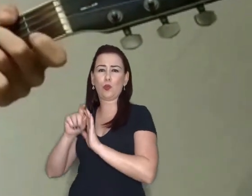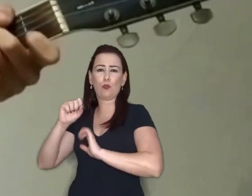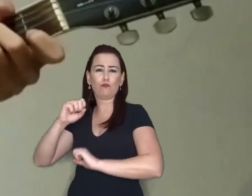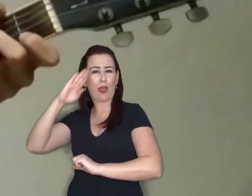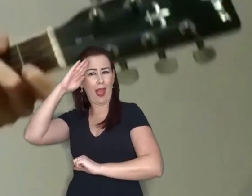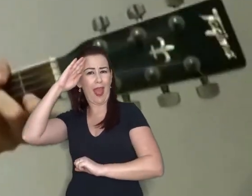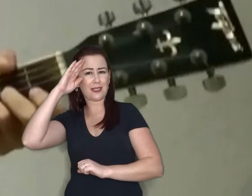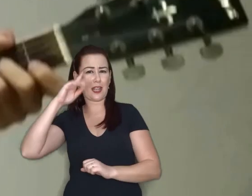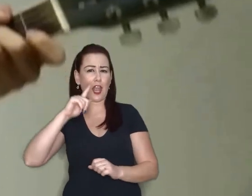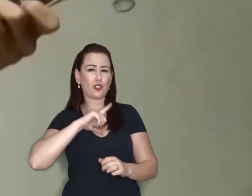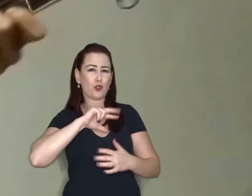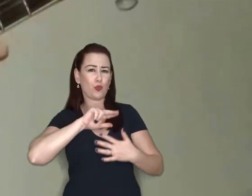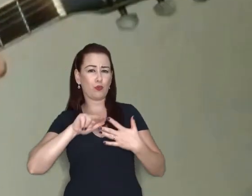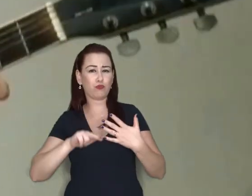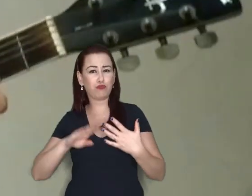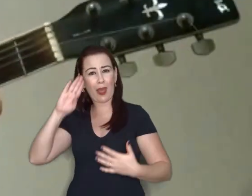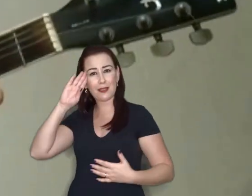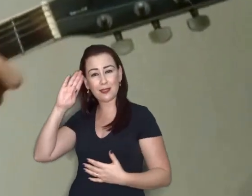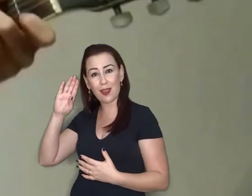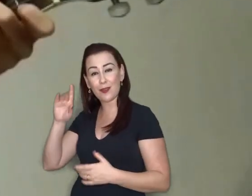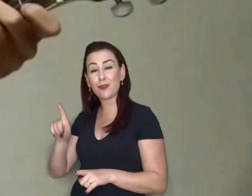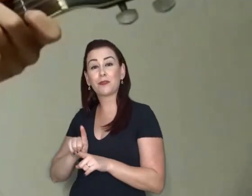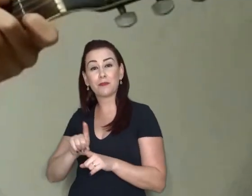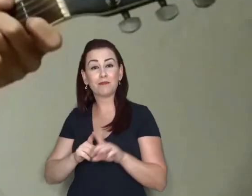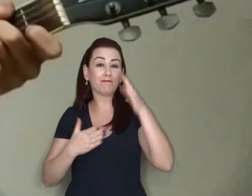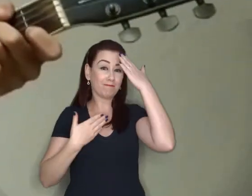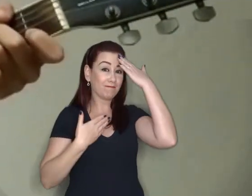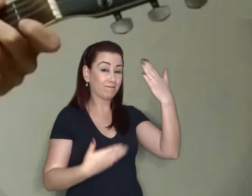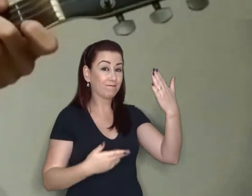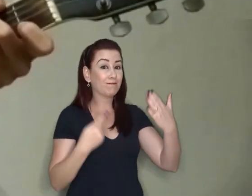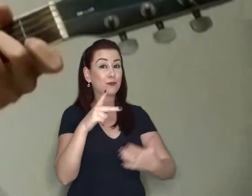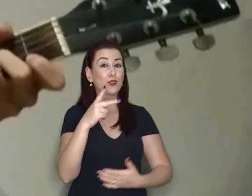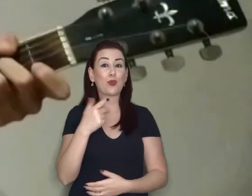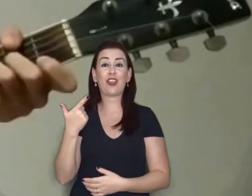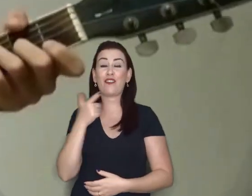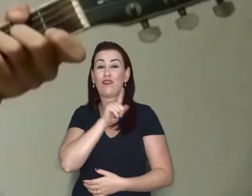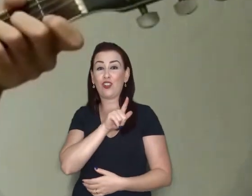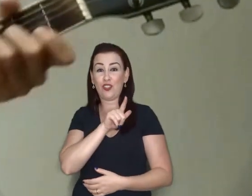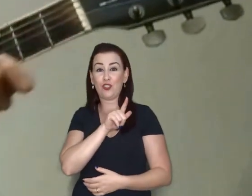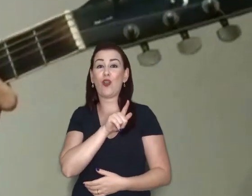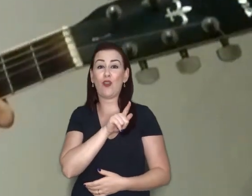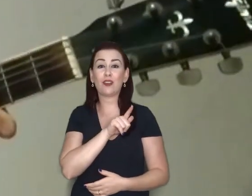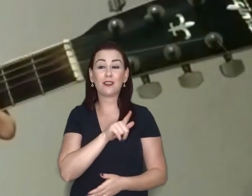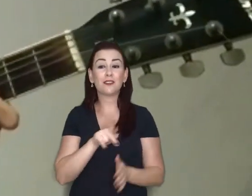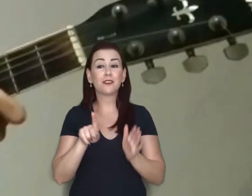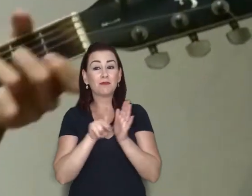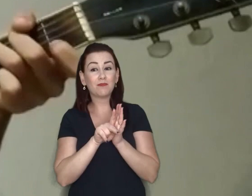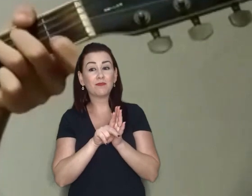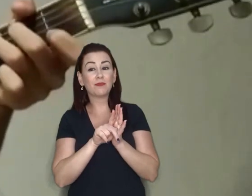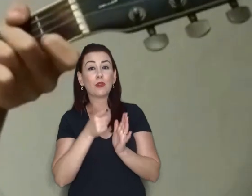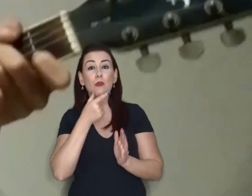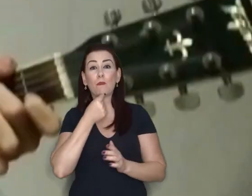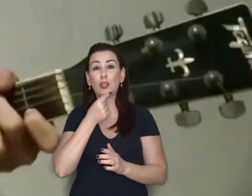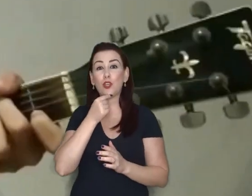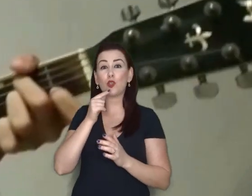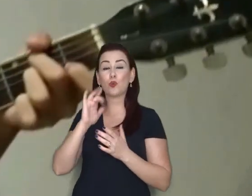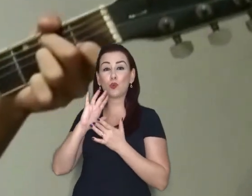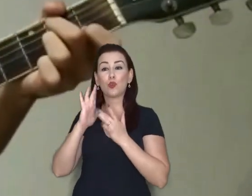Exércitos, graças à nobre vitória, para o terreiro de